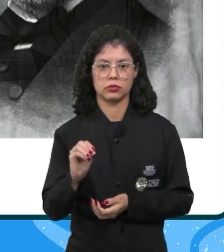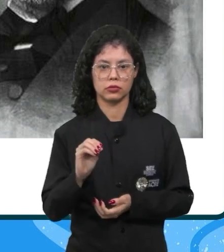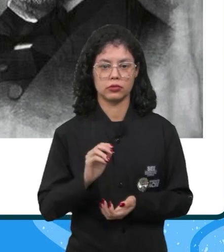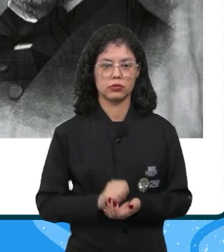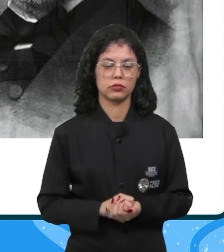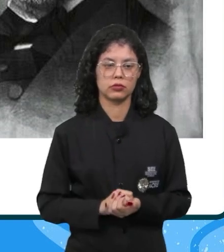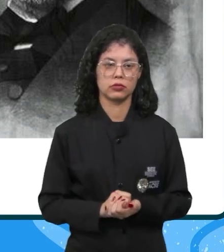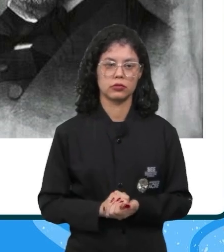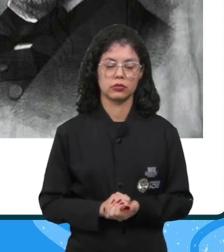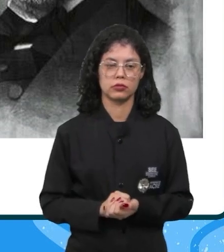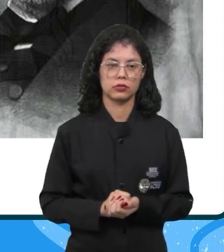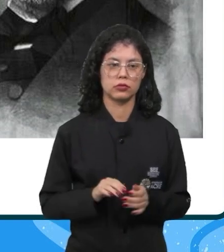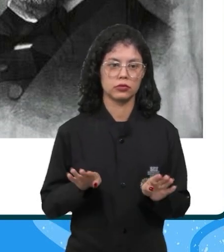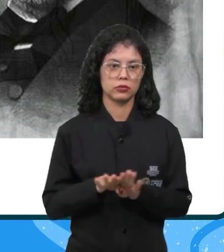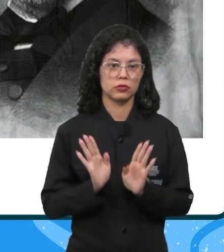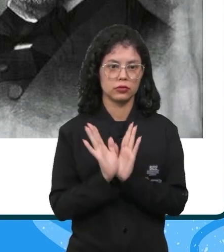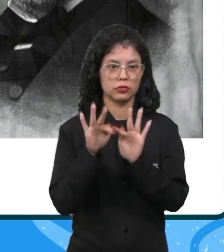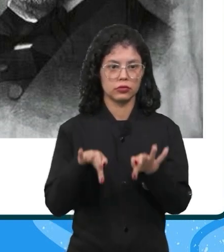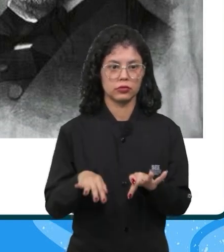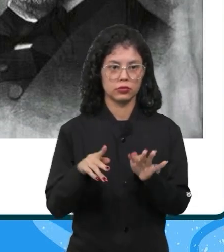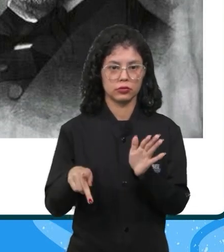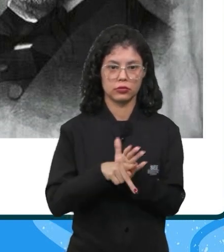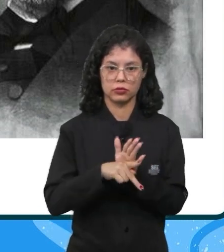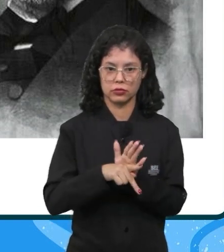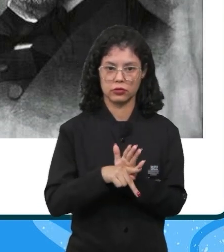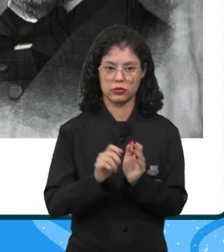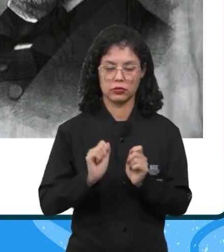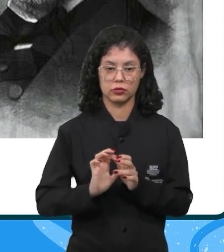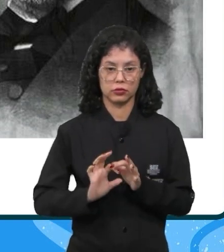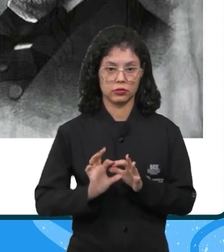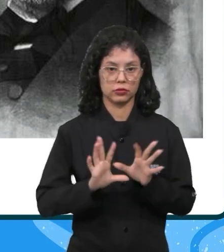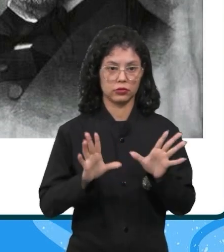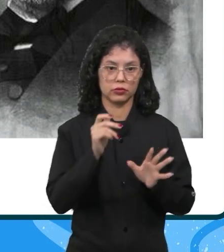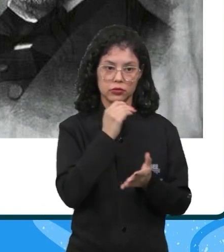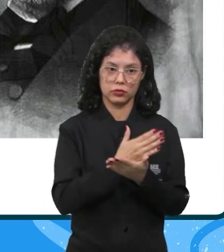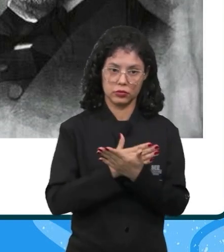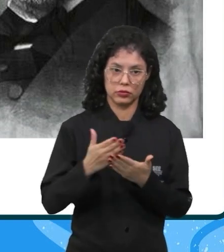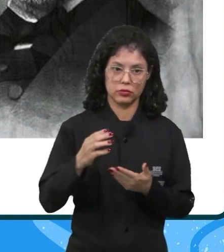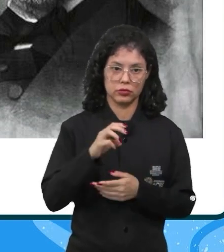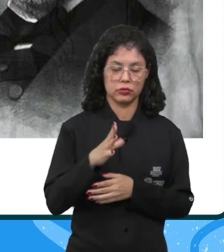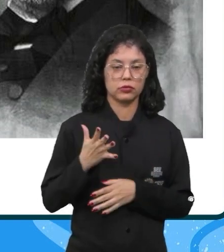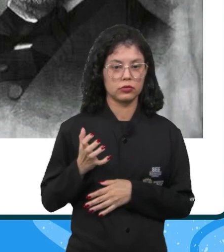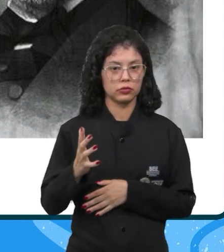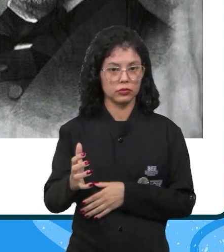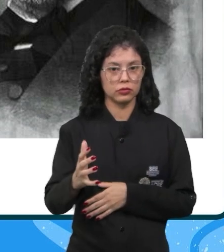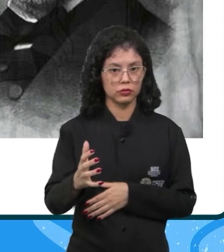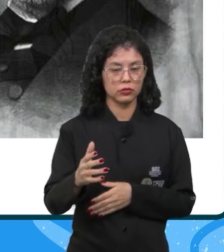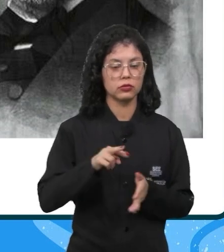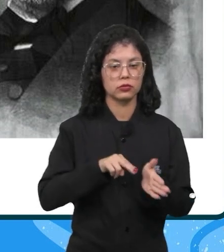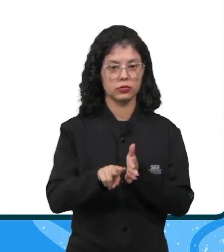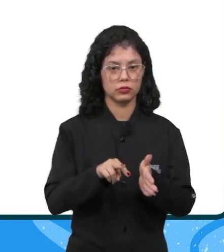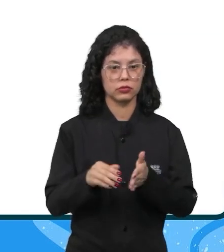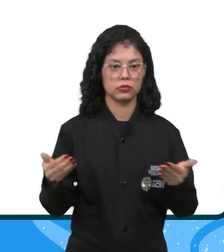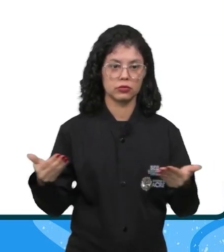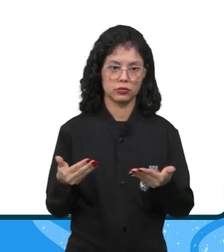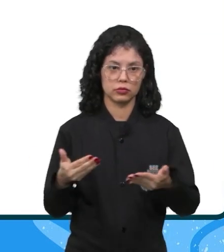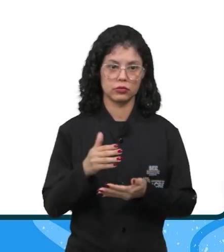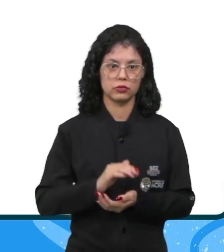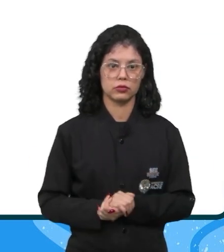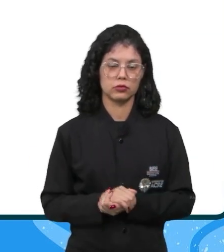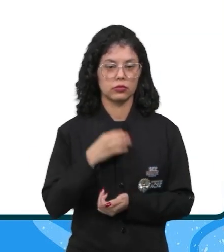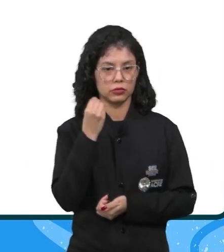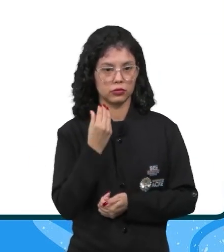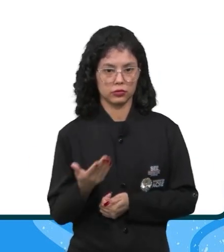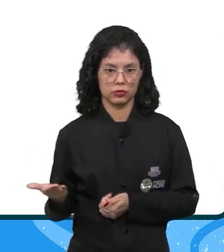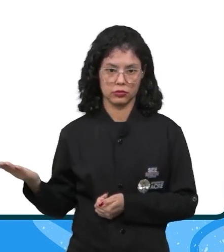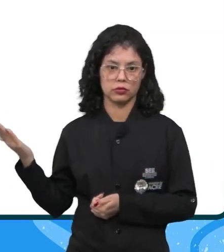nesse experimento, ele marcou o fim da teoria da geração espontânea e o início da microbiologia moderna. Então, esse experimento